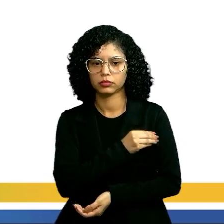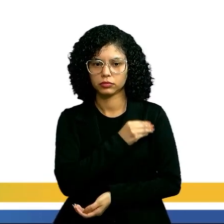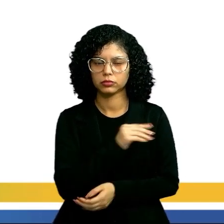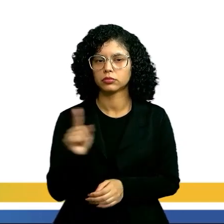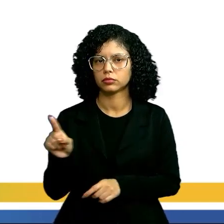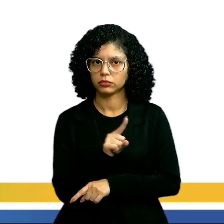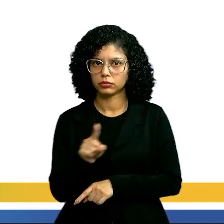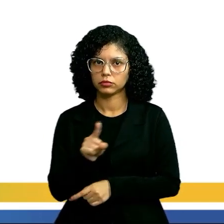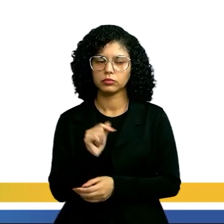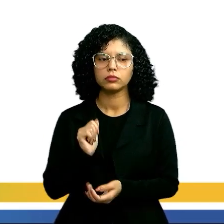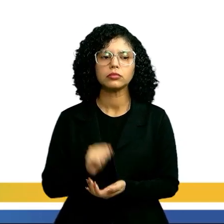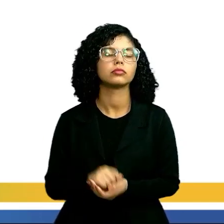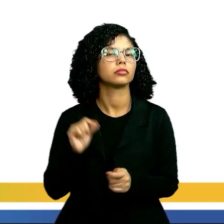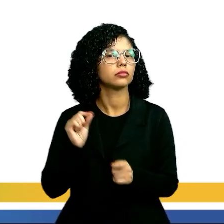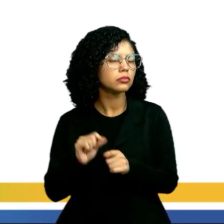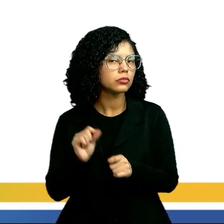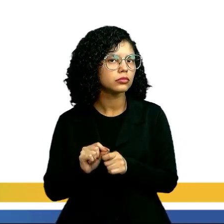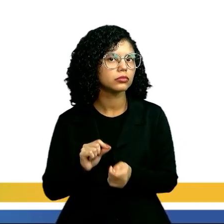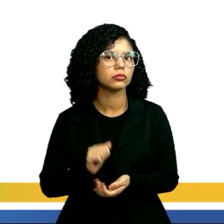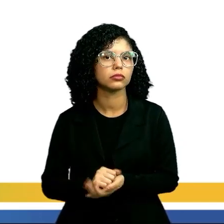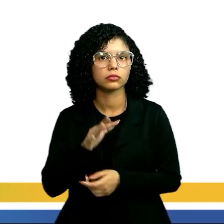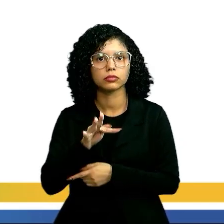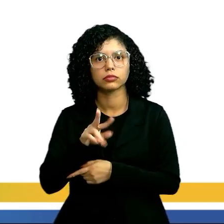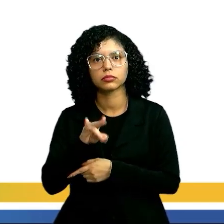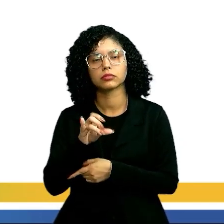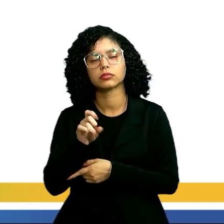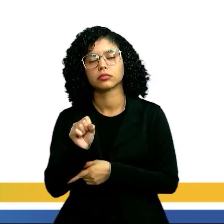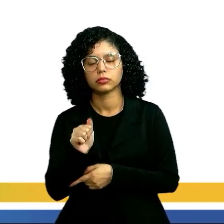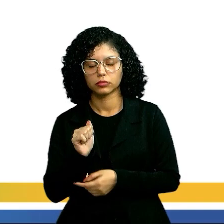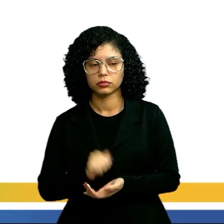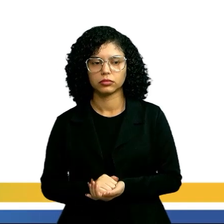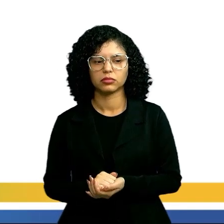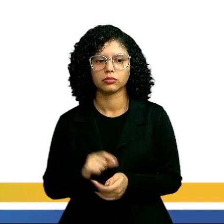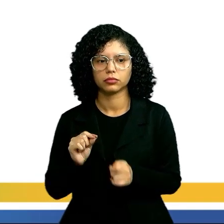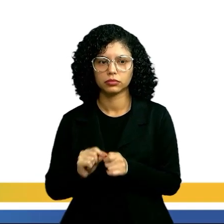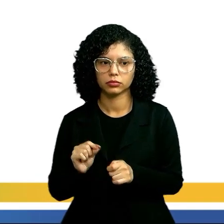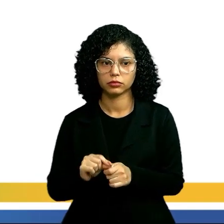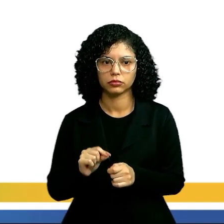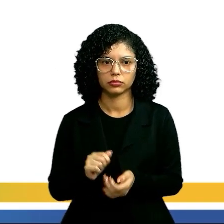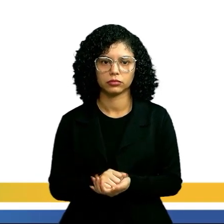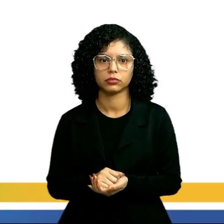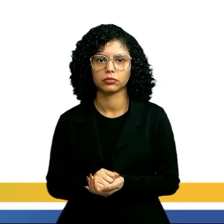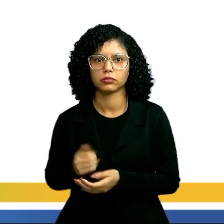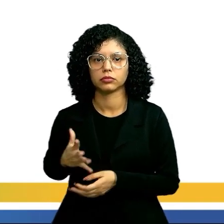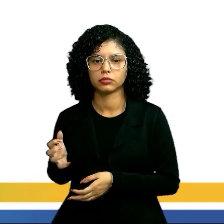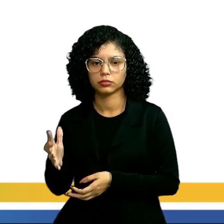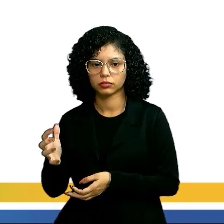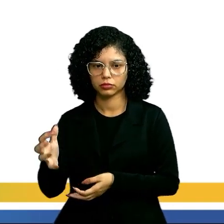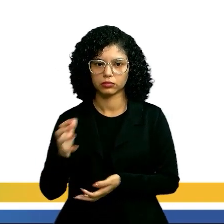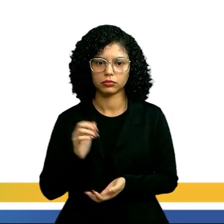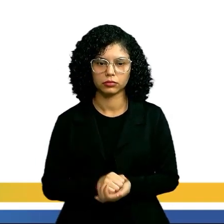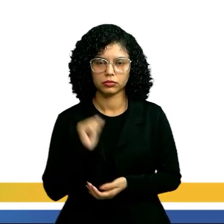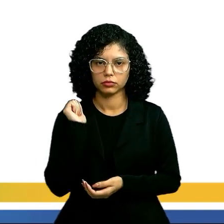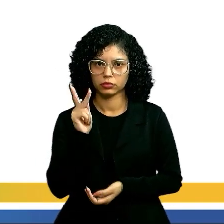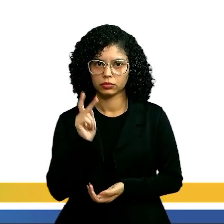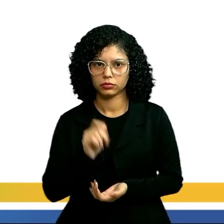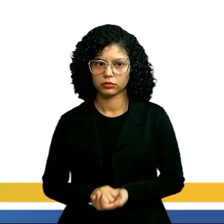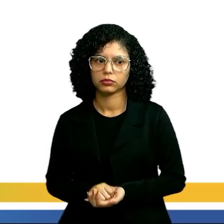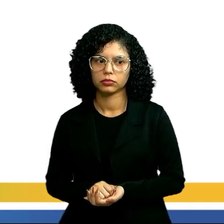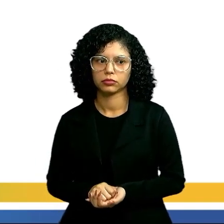Não, fermentação alcoólica quem realizam são os fungos. Fermentação alcoólica quem realizam são as bactérias.